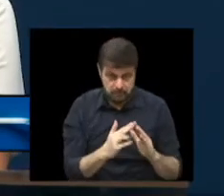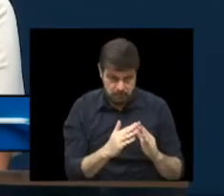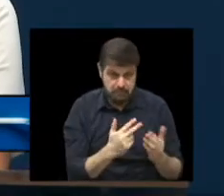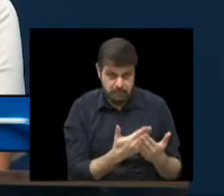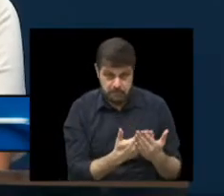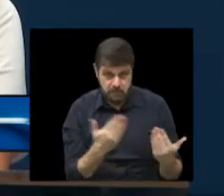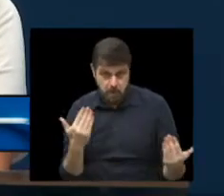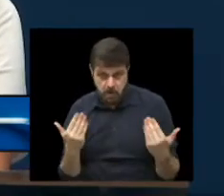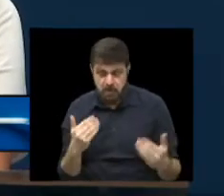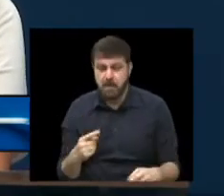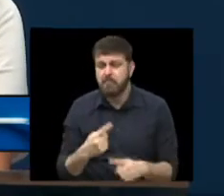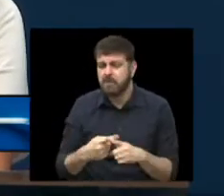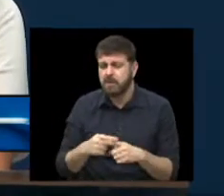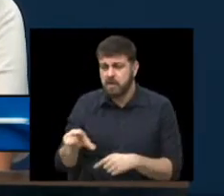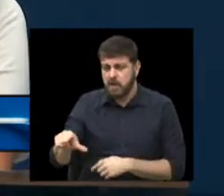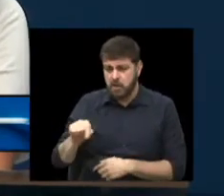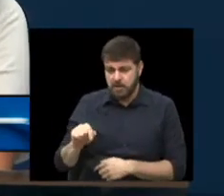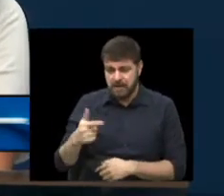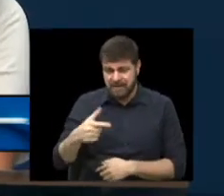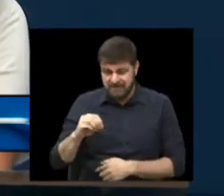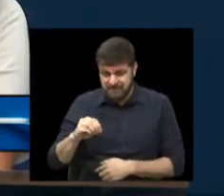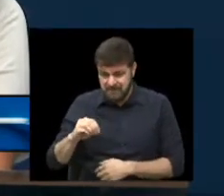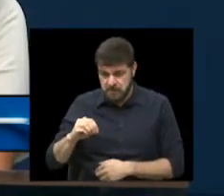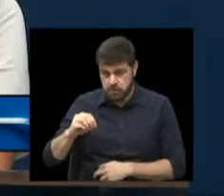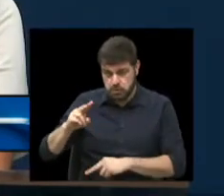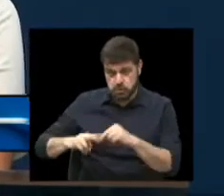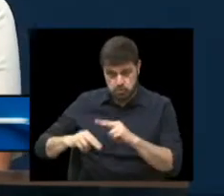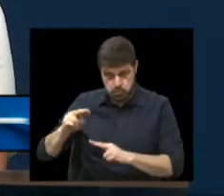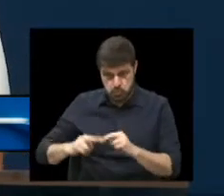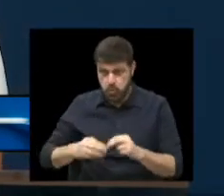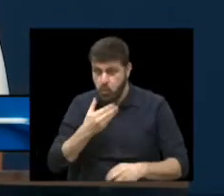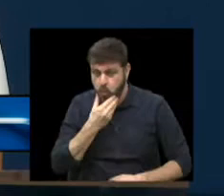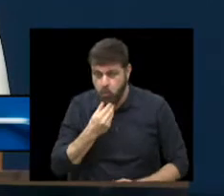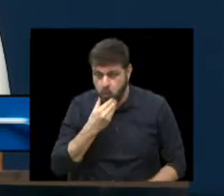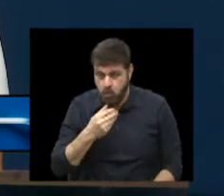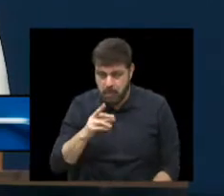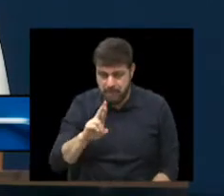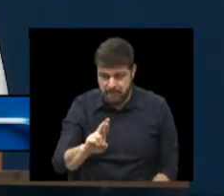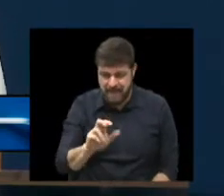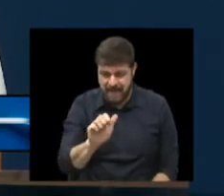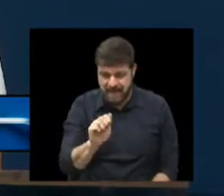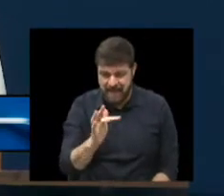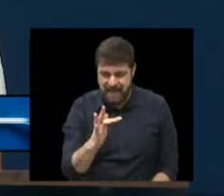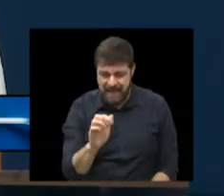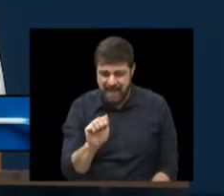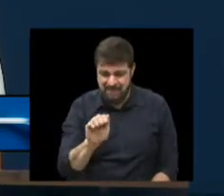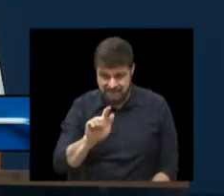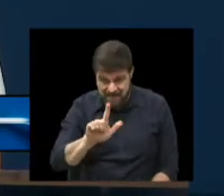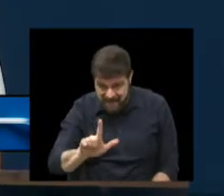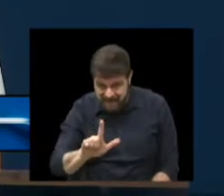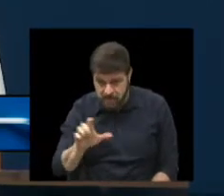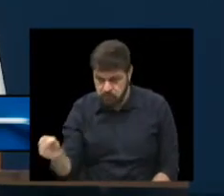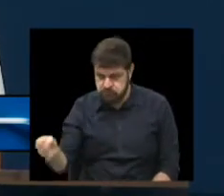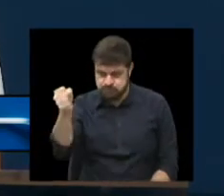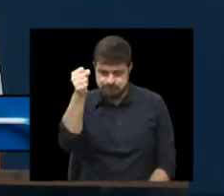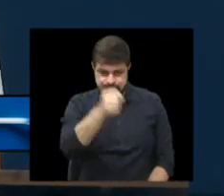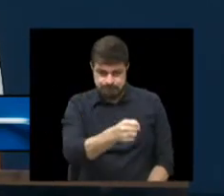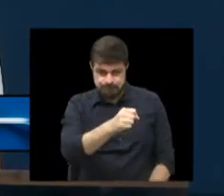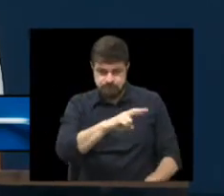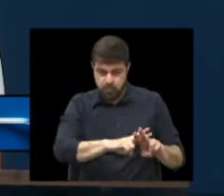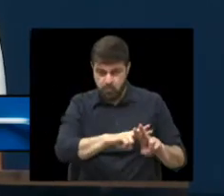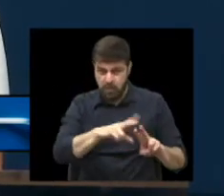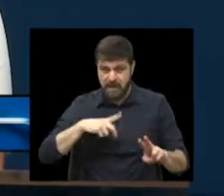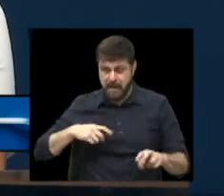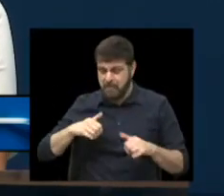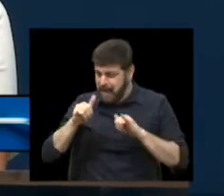em que Rafael Braga foi encarcerado. Para quem não viu, está tendo uma campanha nacional pela liberdade de Rafael